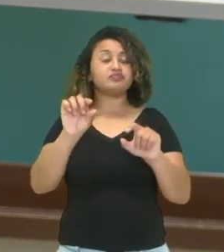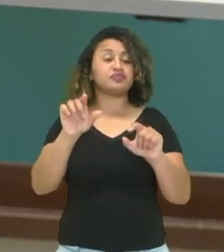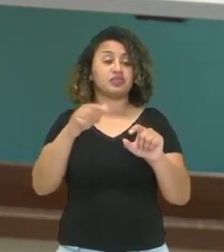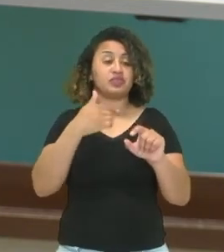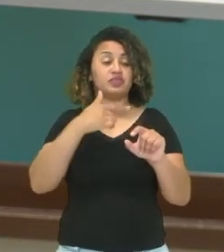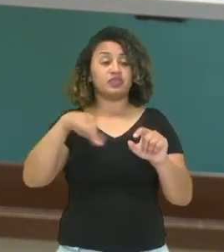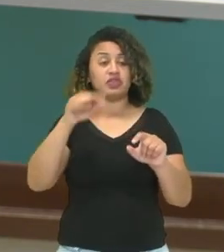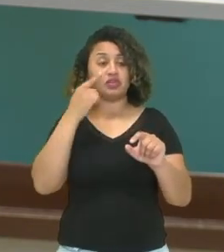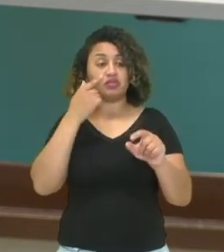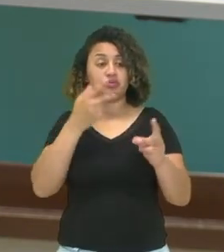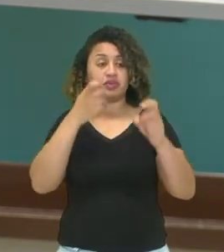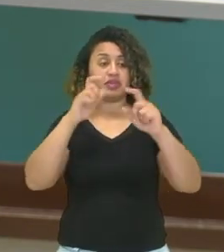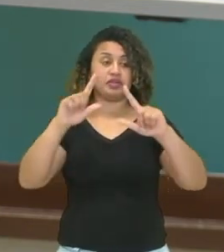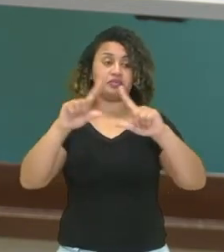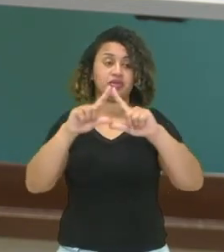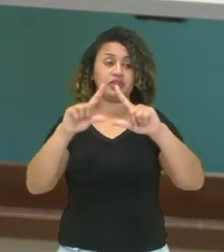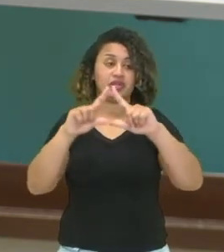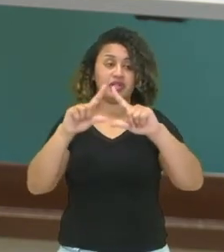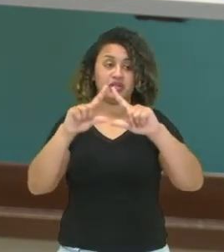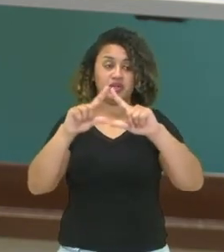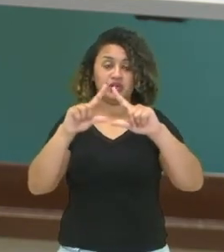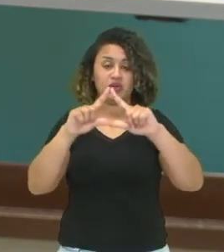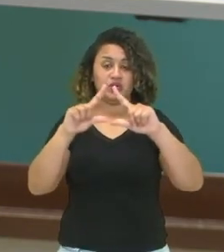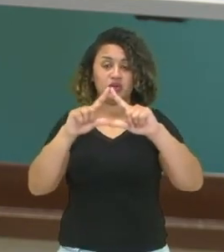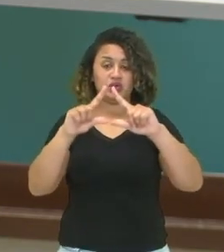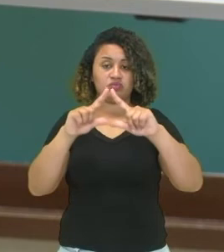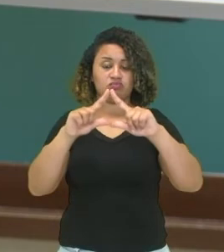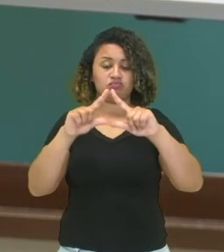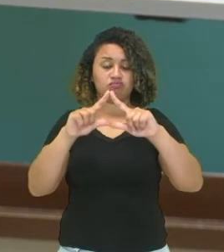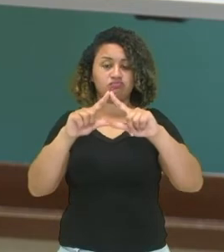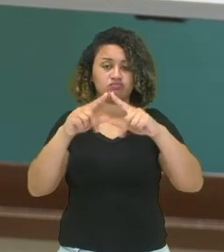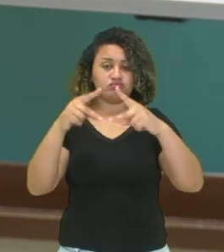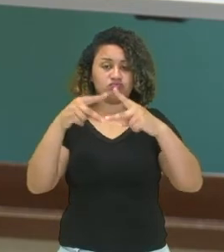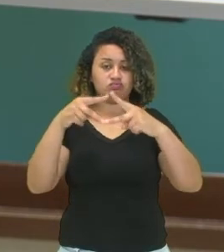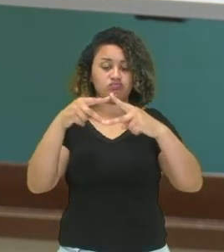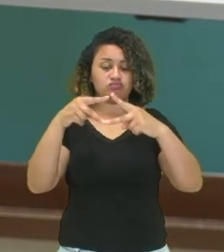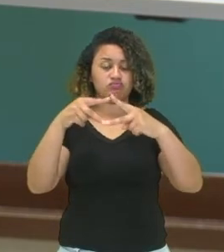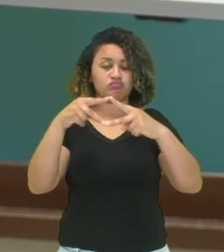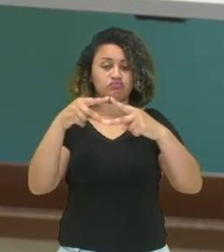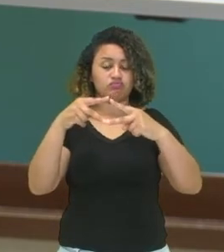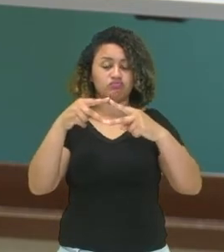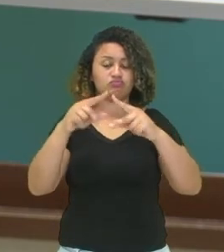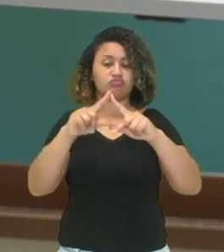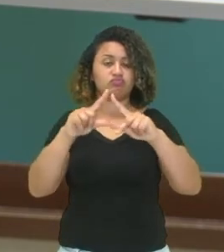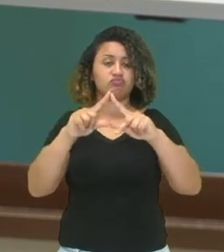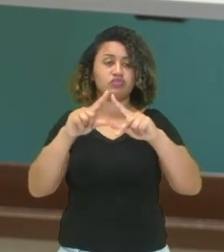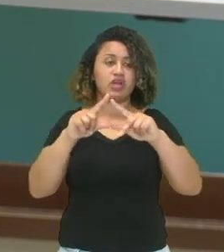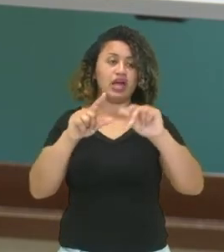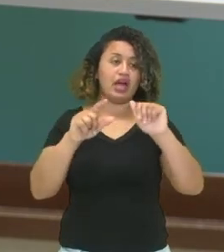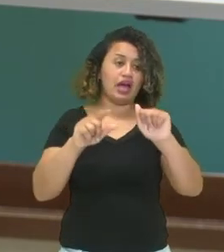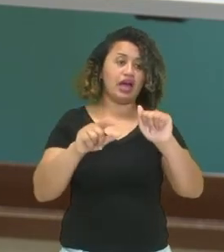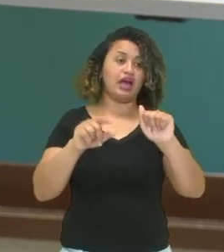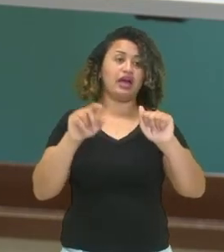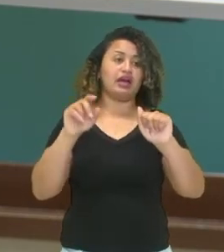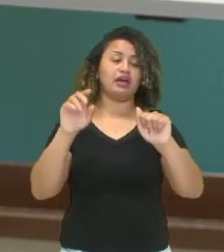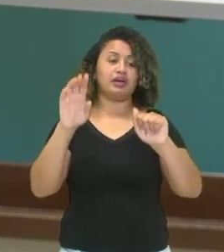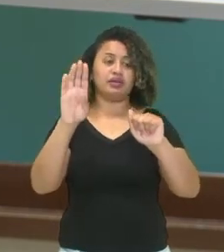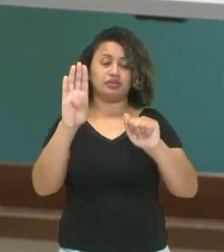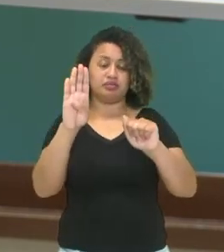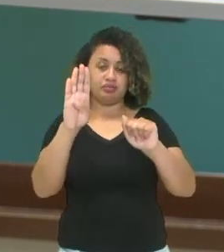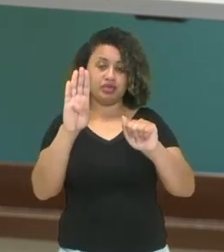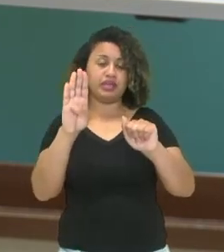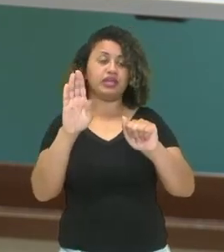um triângulo? Dá um triângulozinho aqui, ó. Deu exatamente um triângulo, ó, o ponto A e o ponto B. Aqui